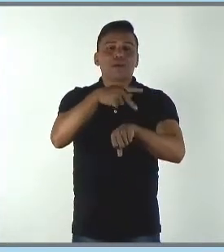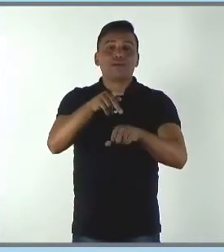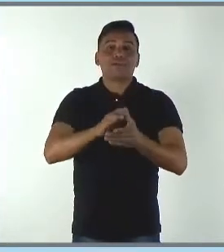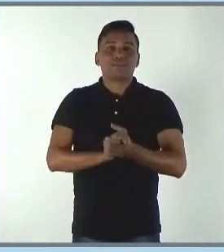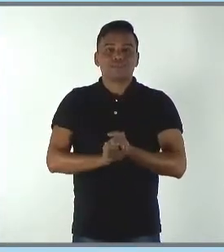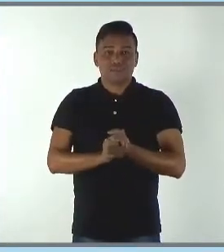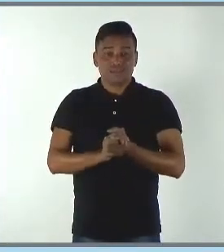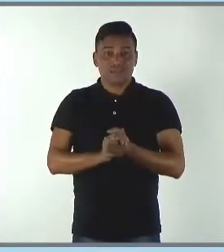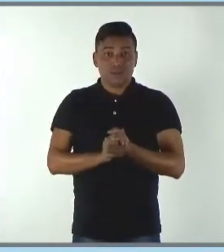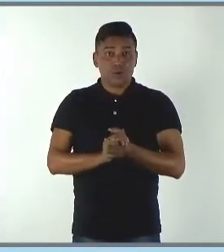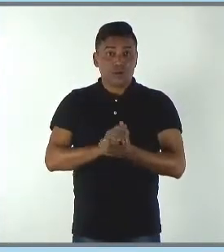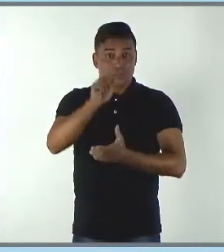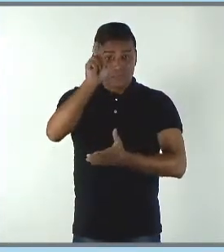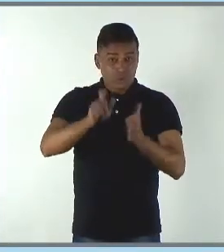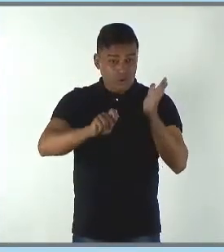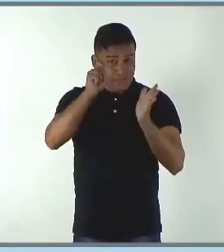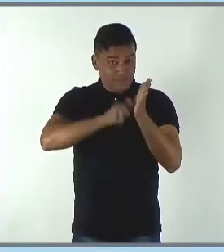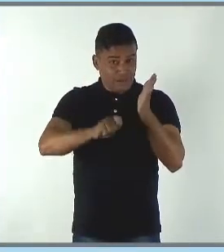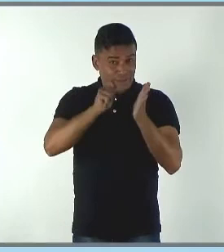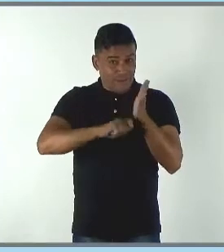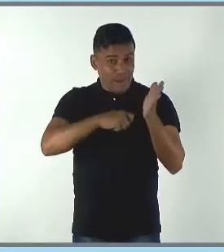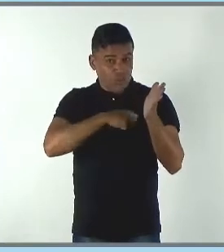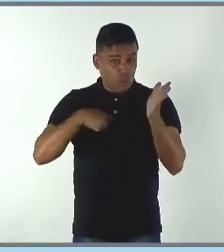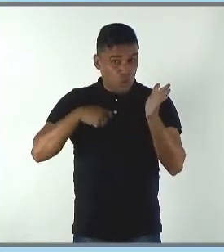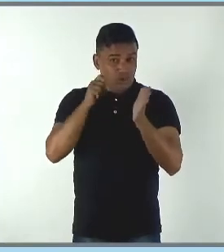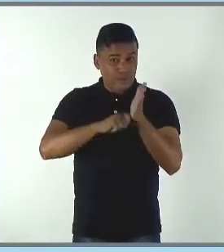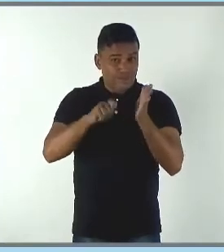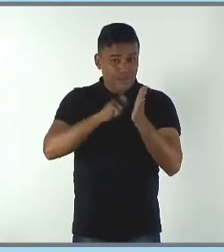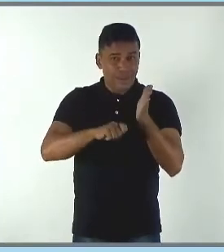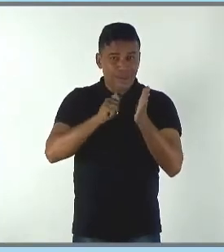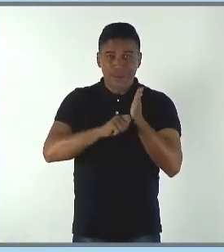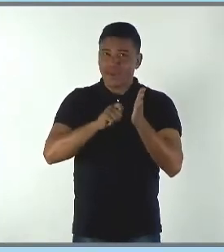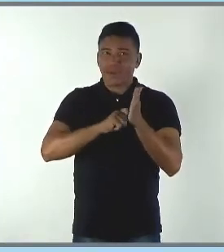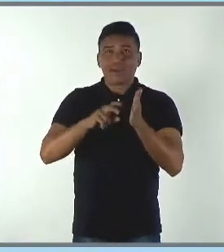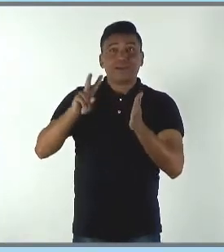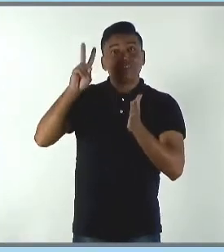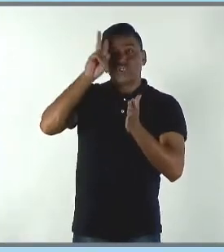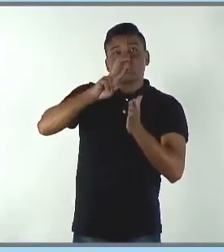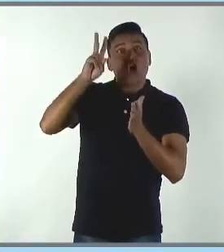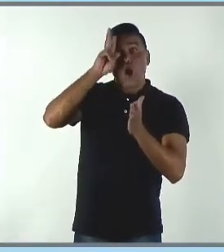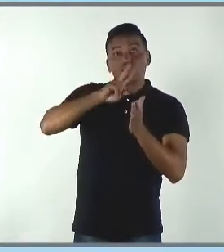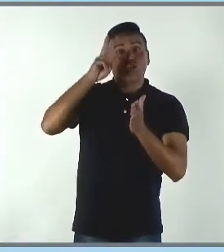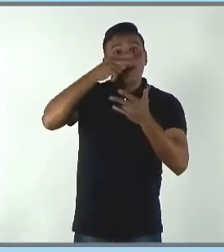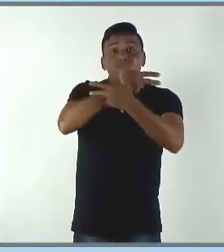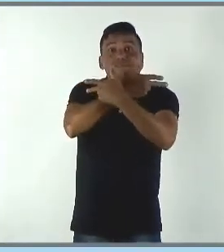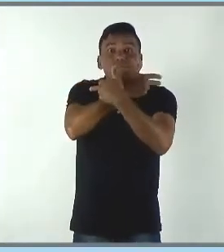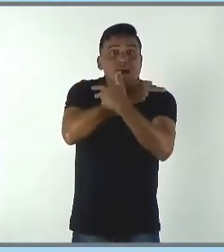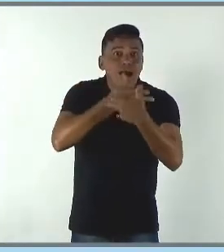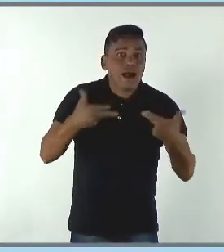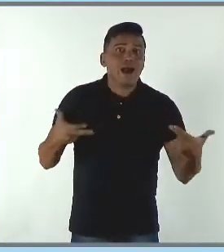traçar as linhas do mapa de um país. Linhas, no plural. Eu penso que editorar também é, à sua